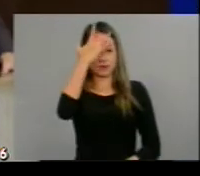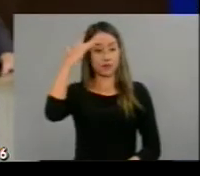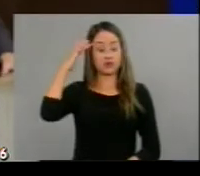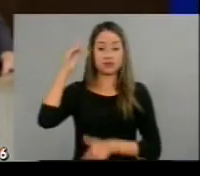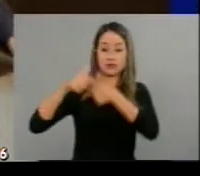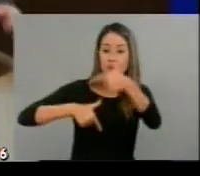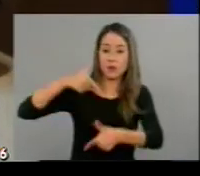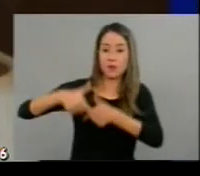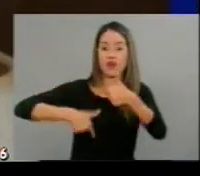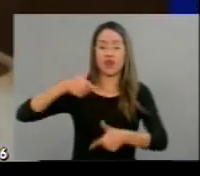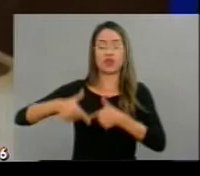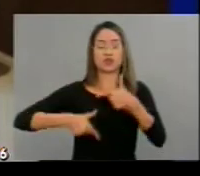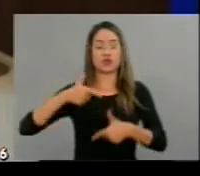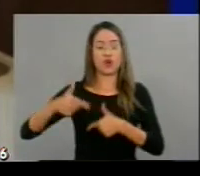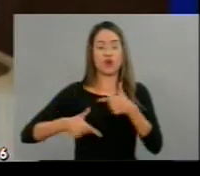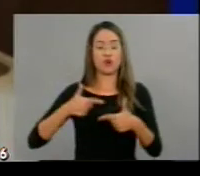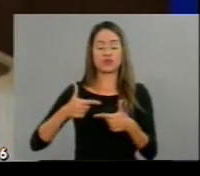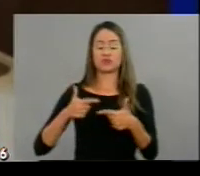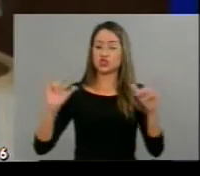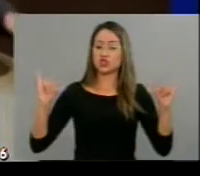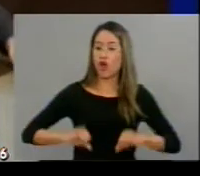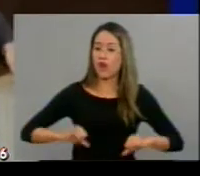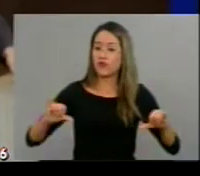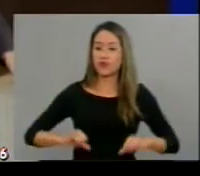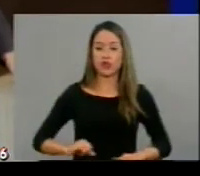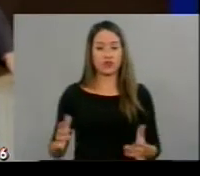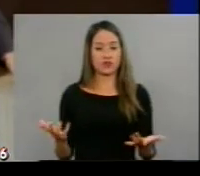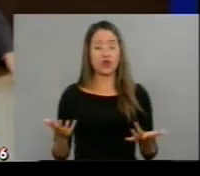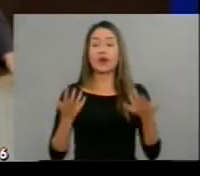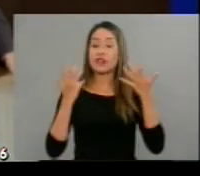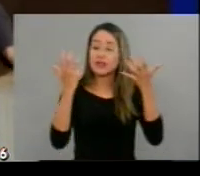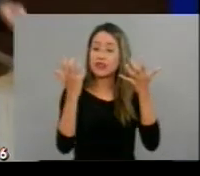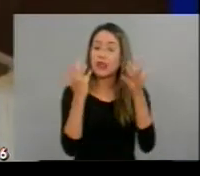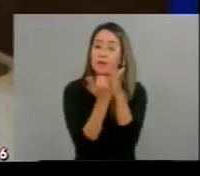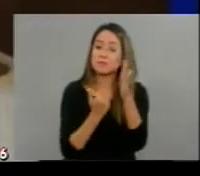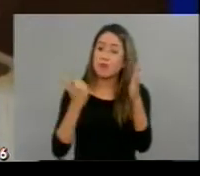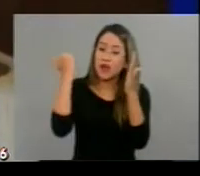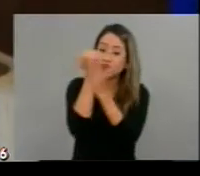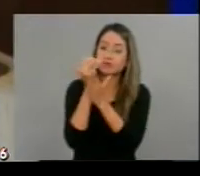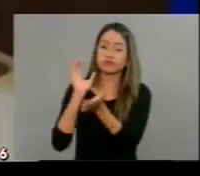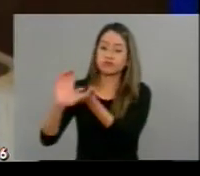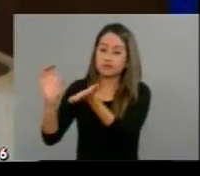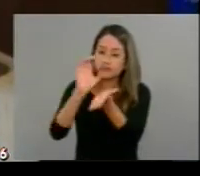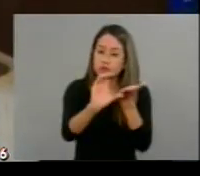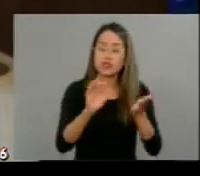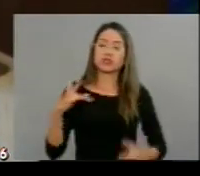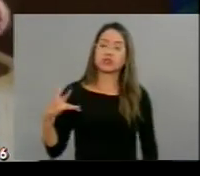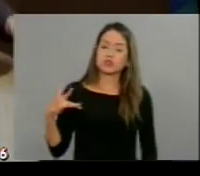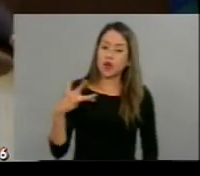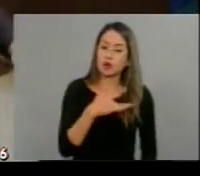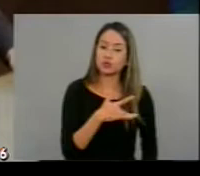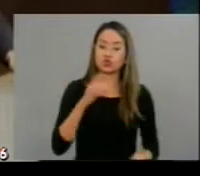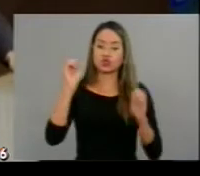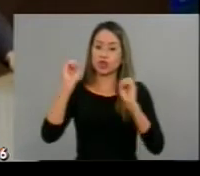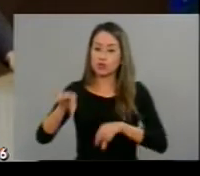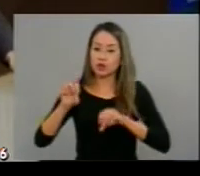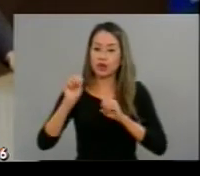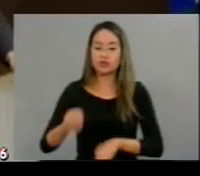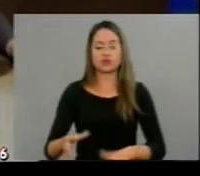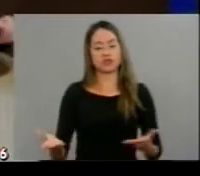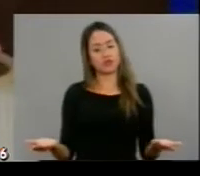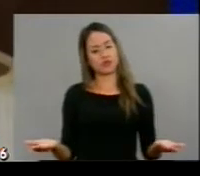os trabalhadores, nós queremos mais investimento em economia real, saúde, educação, bens não